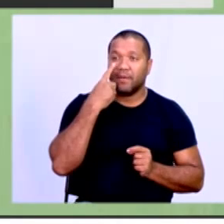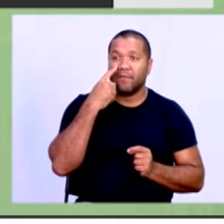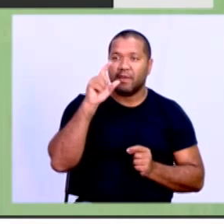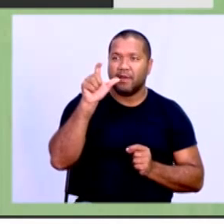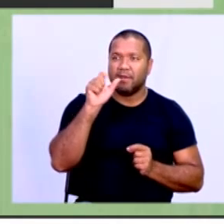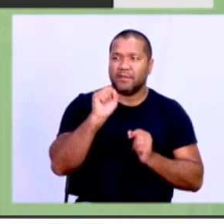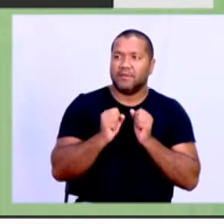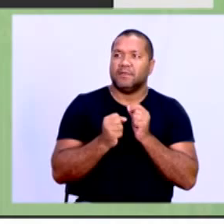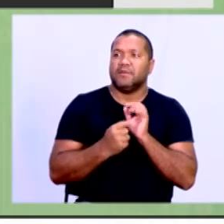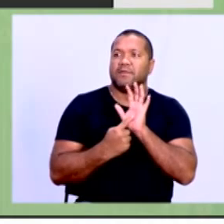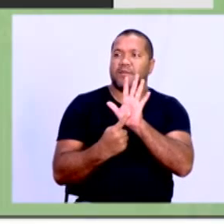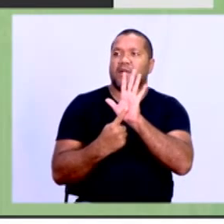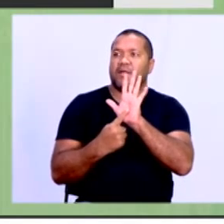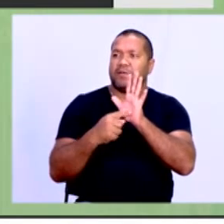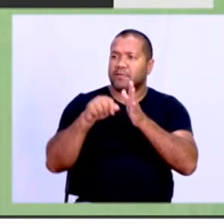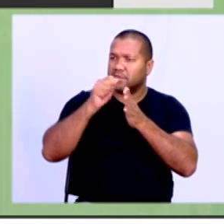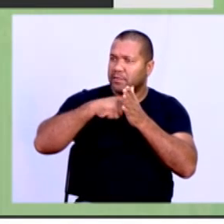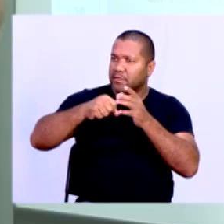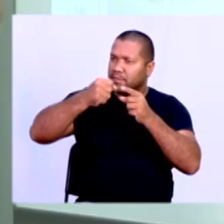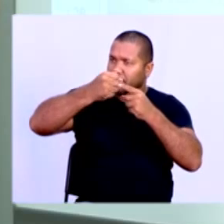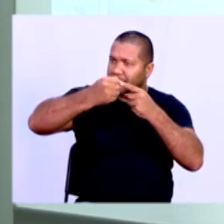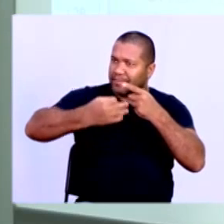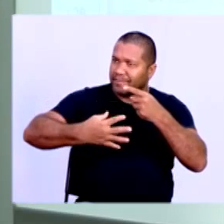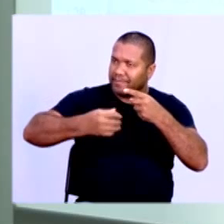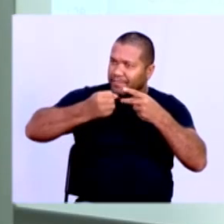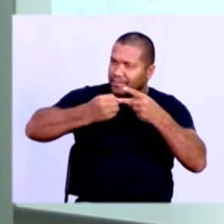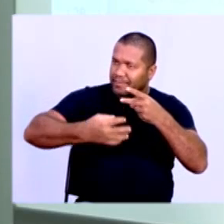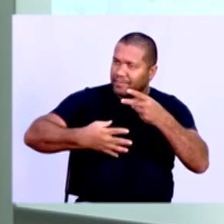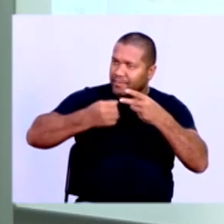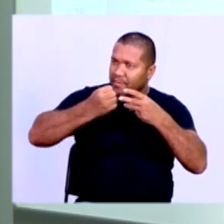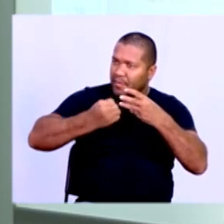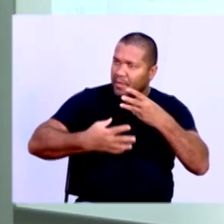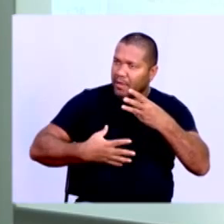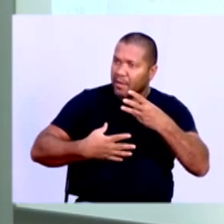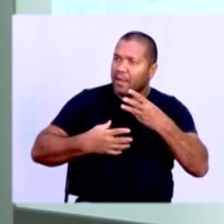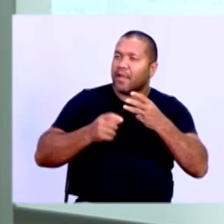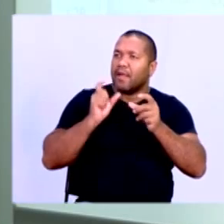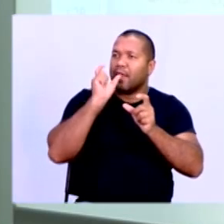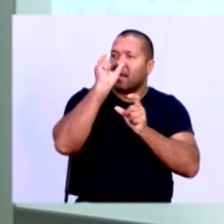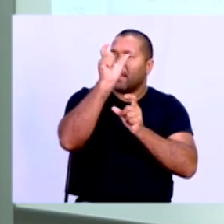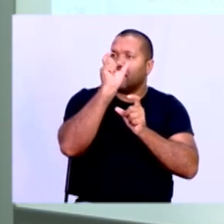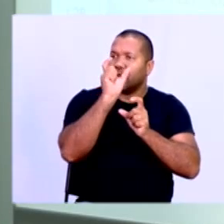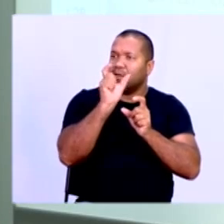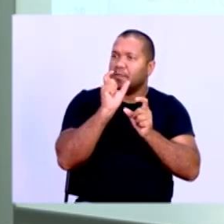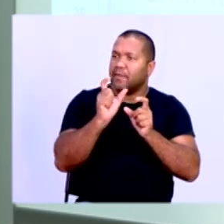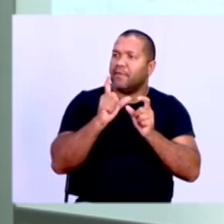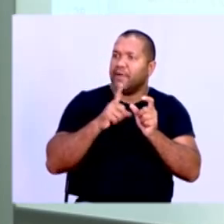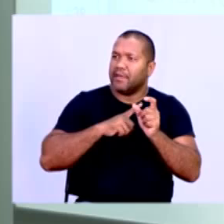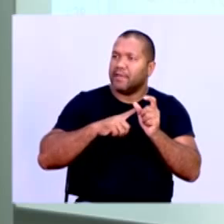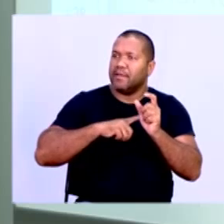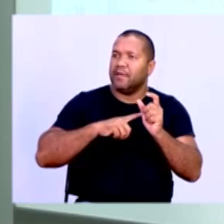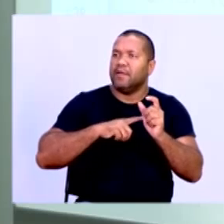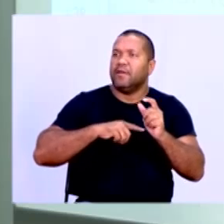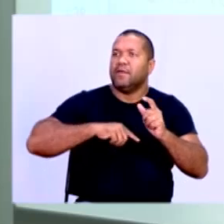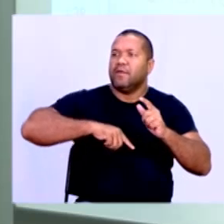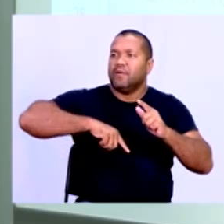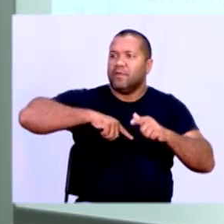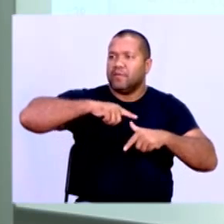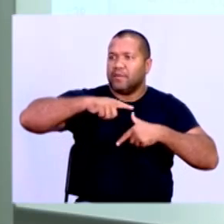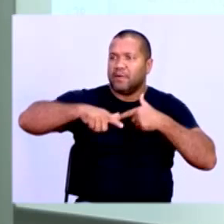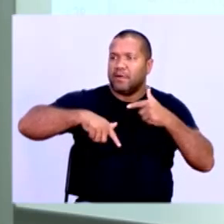eu coloquei tudo definido, escrevi que cada estrutura dessa do diretório, eu vou ter tem uma